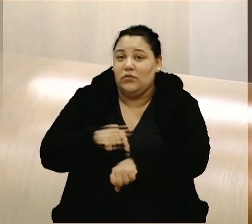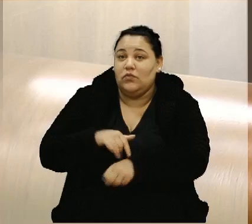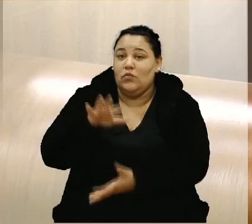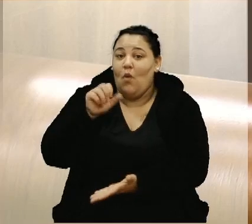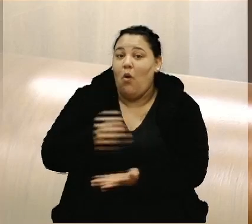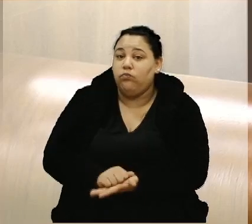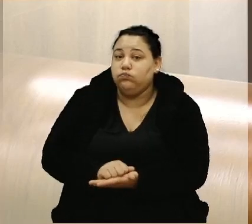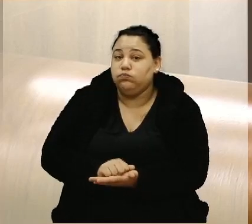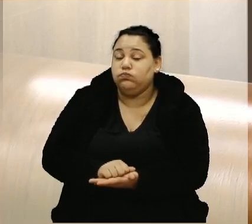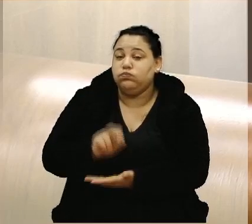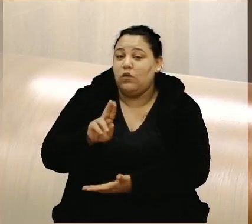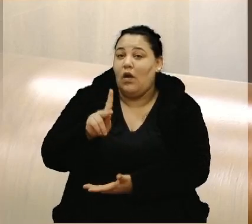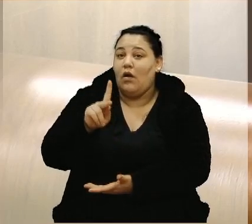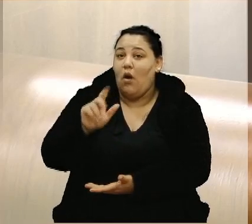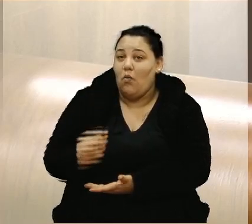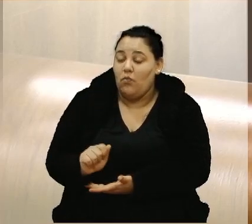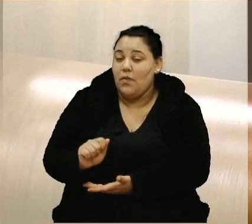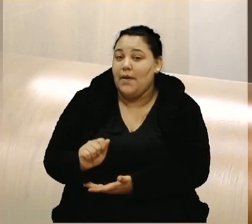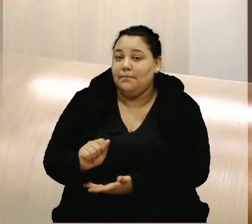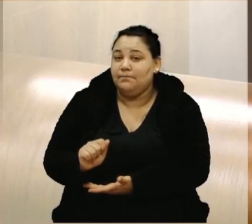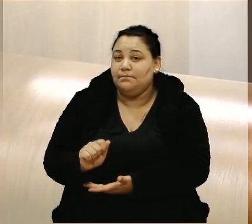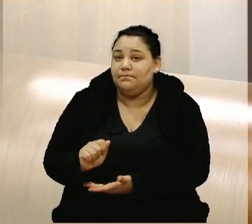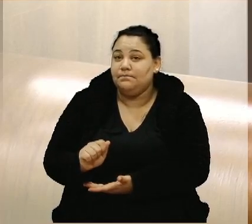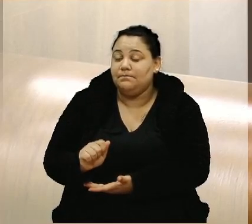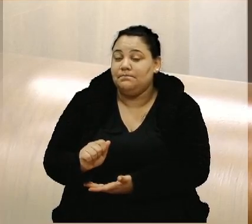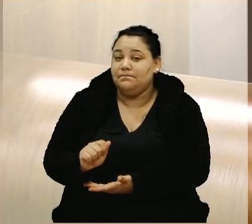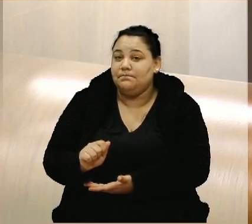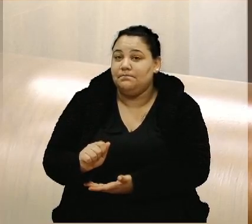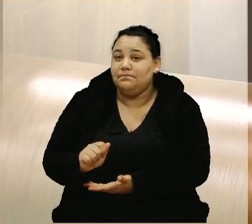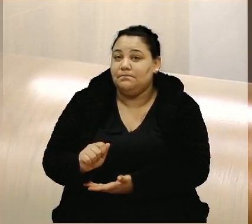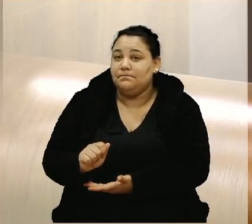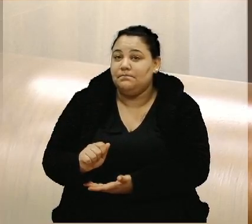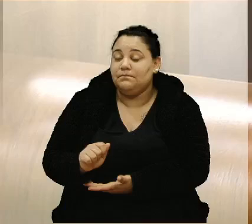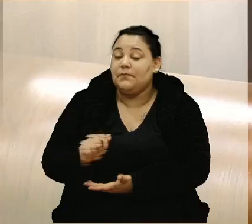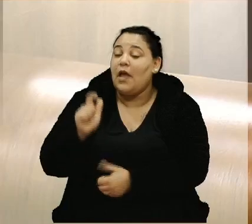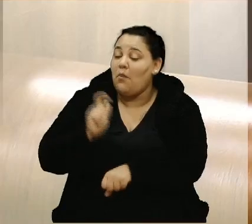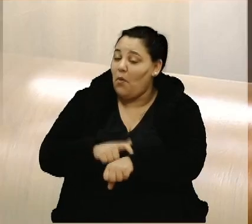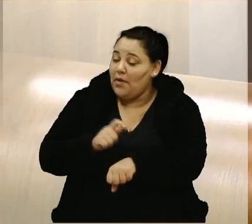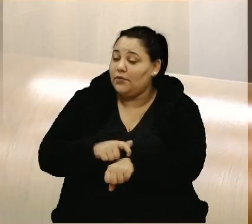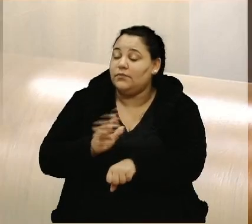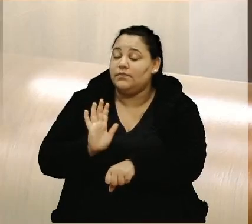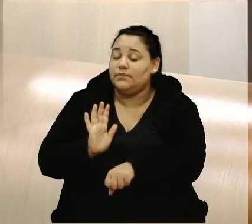o momento de credenciamento da UPA Central. É o momento.